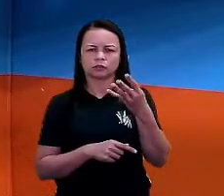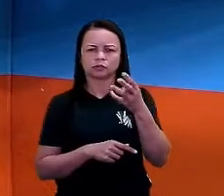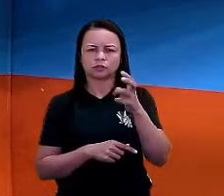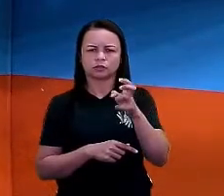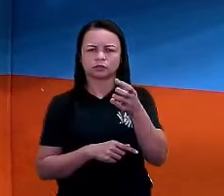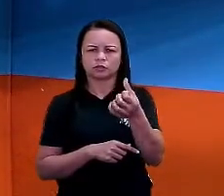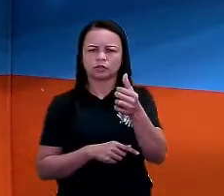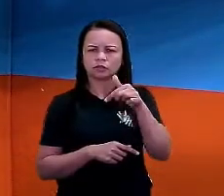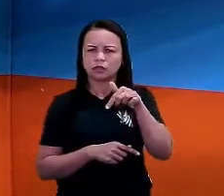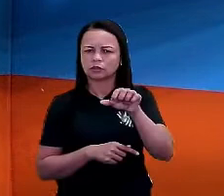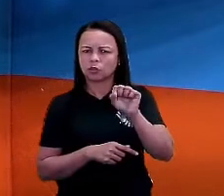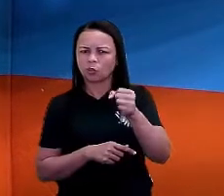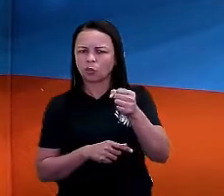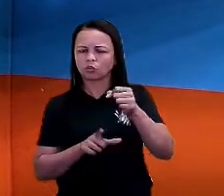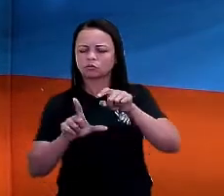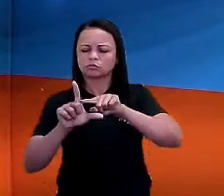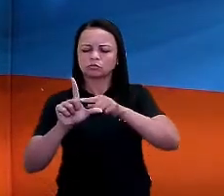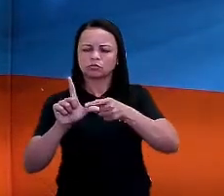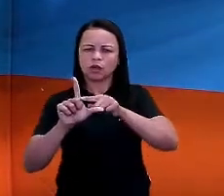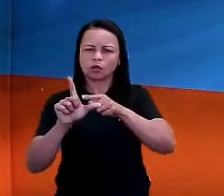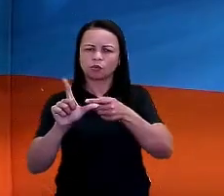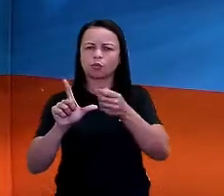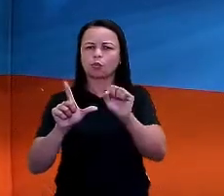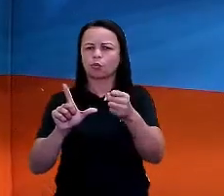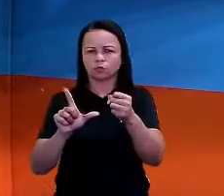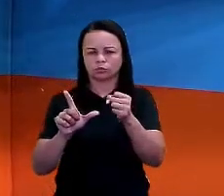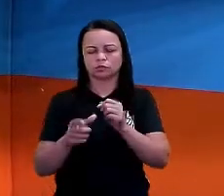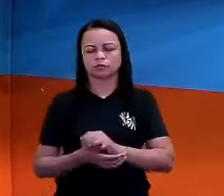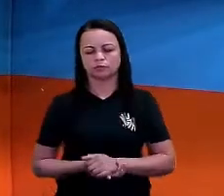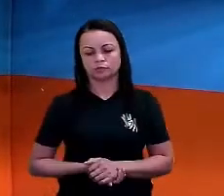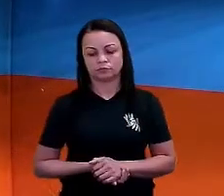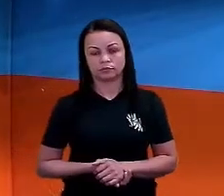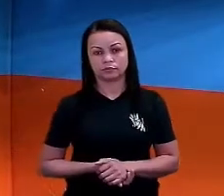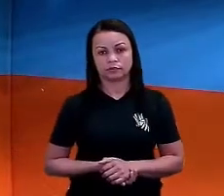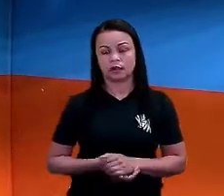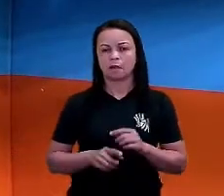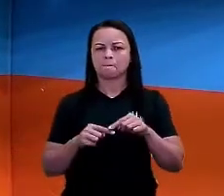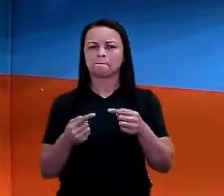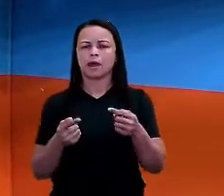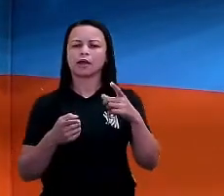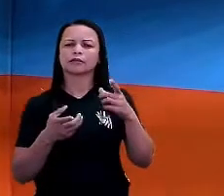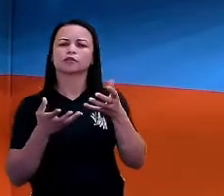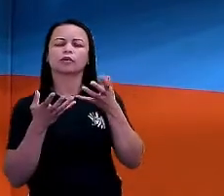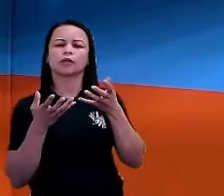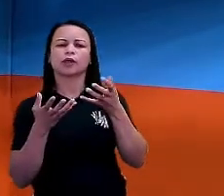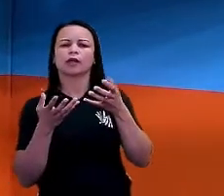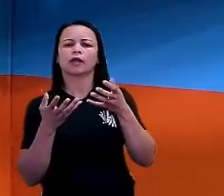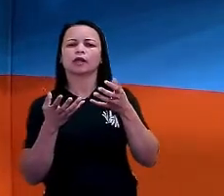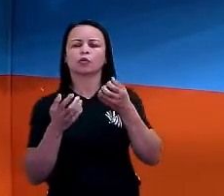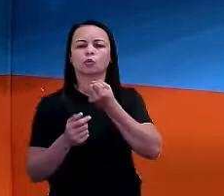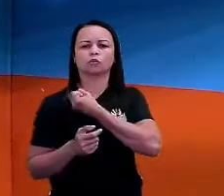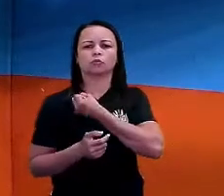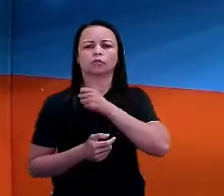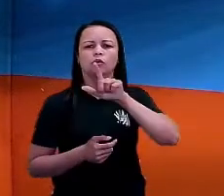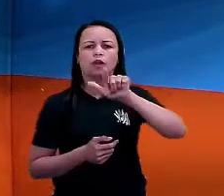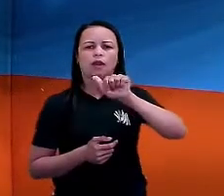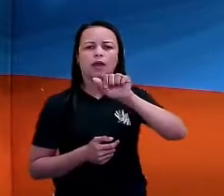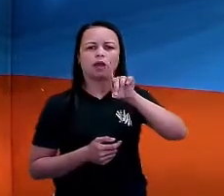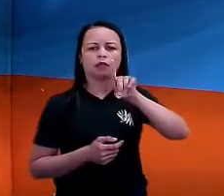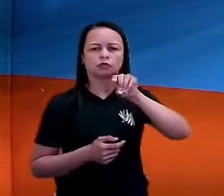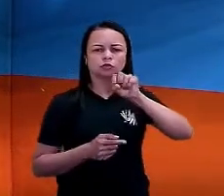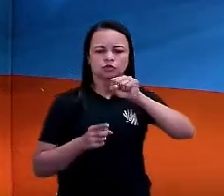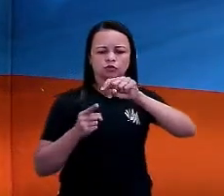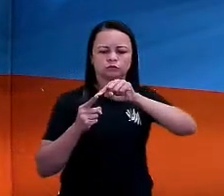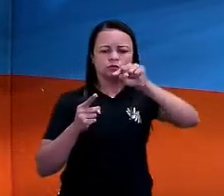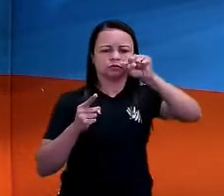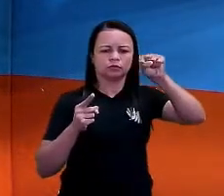8 ângulos, se a gente for observar, né? Mas a gente quer aqui o número de lados. Por quê? Eu não tenho a